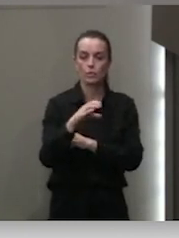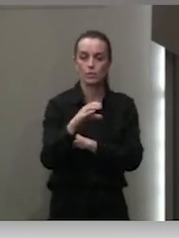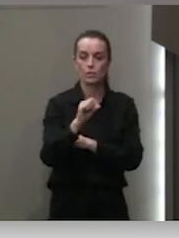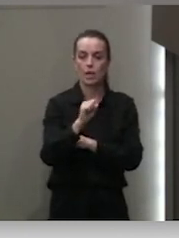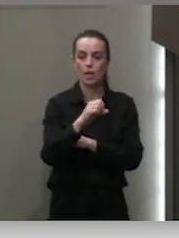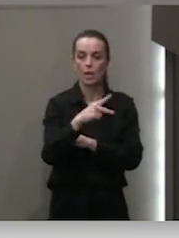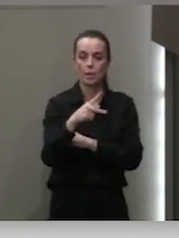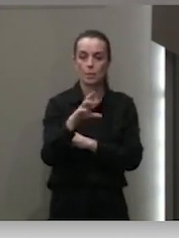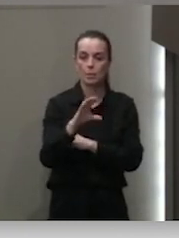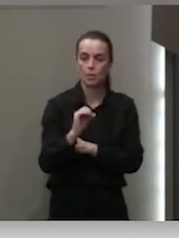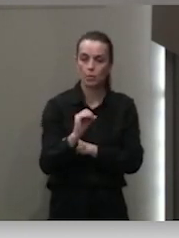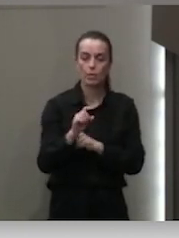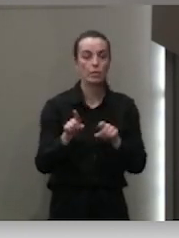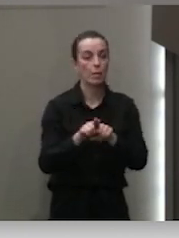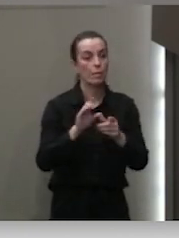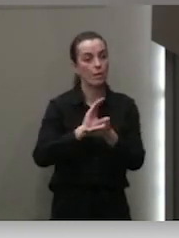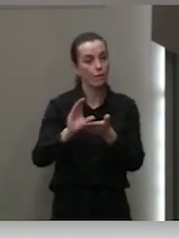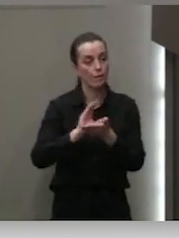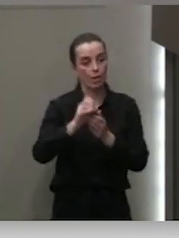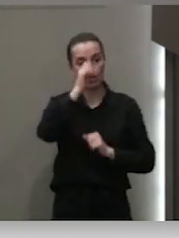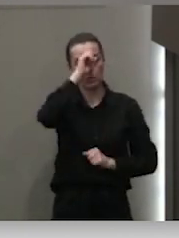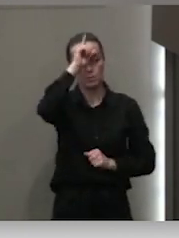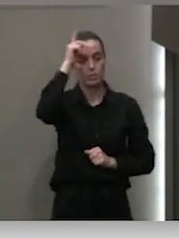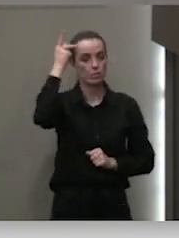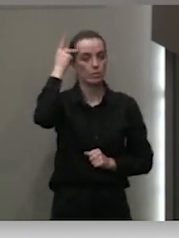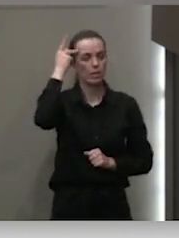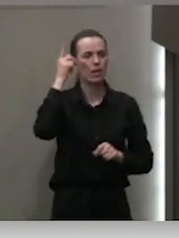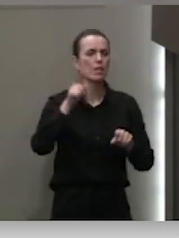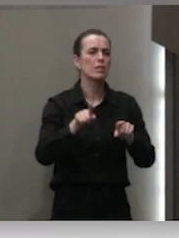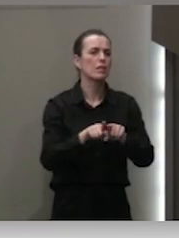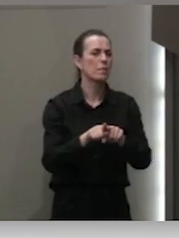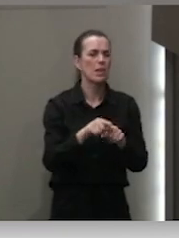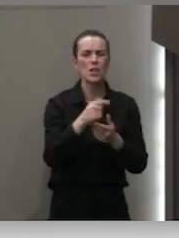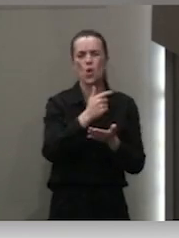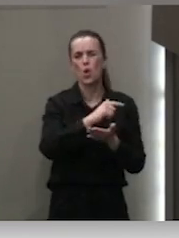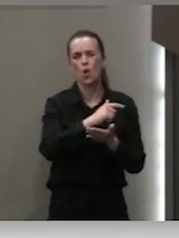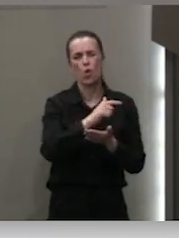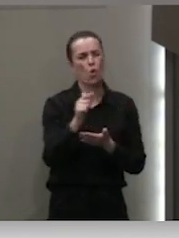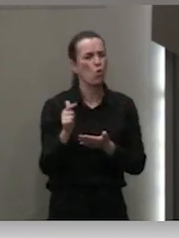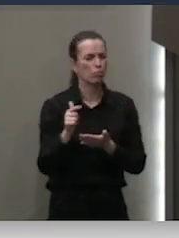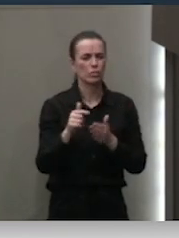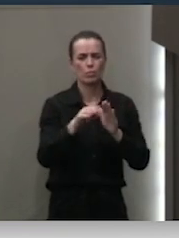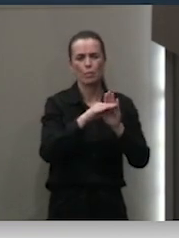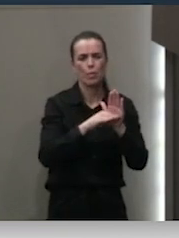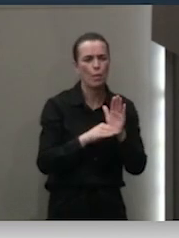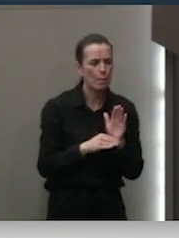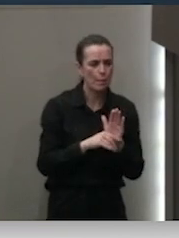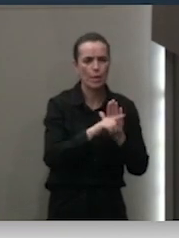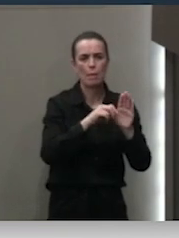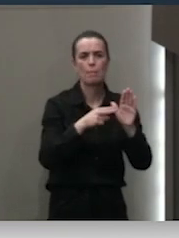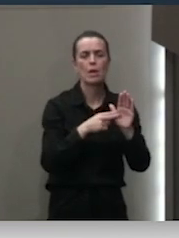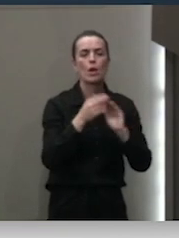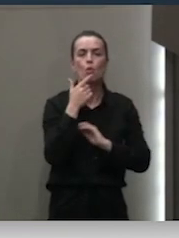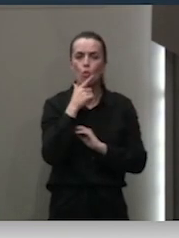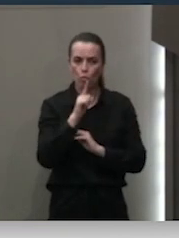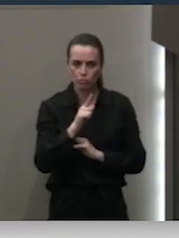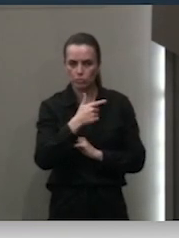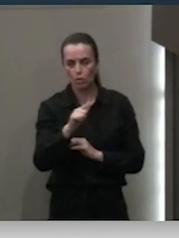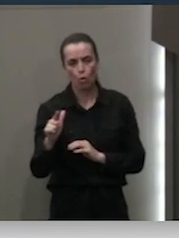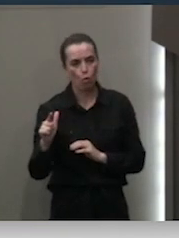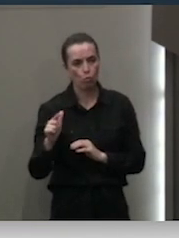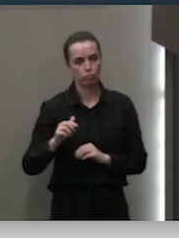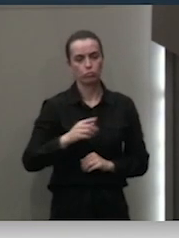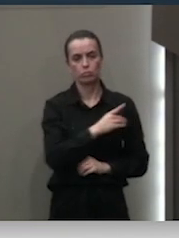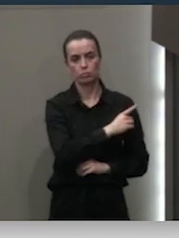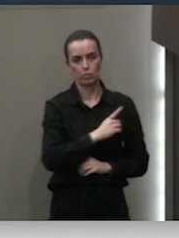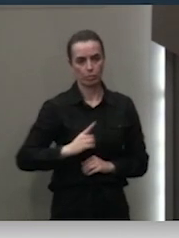São Vicente além de outras emendas que nós conseguimos com o Senador Mourão com e com outros deputados e por